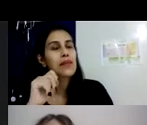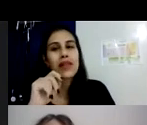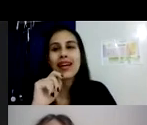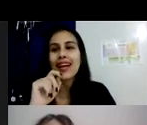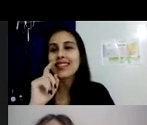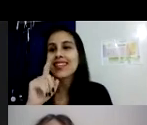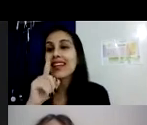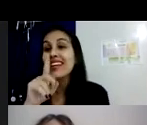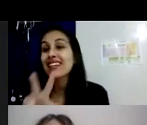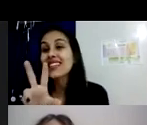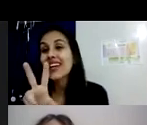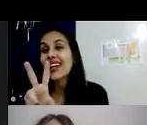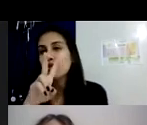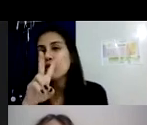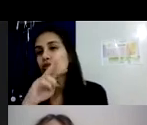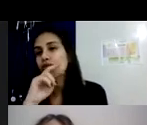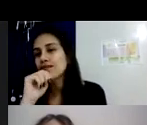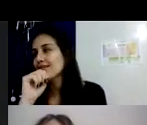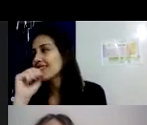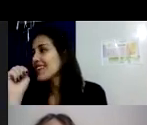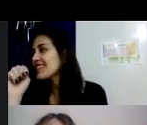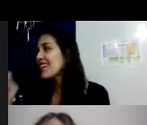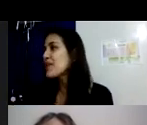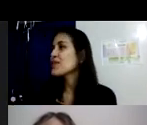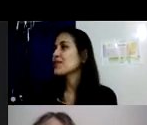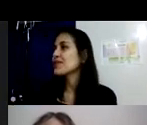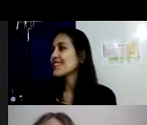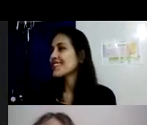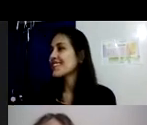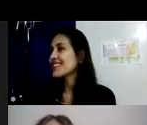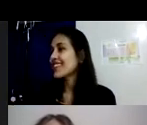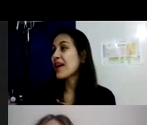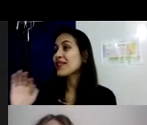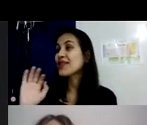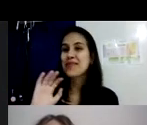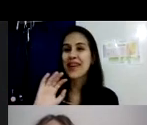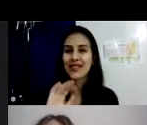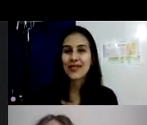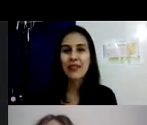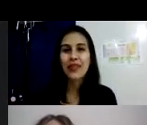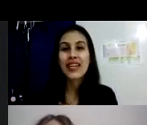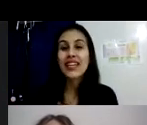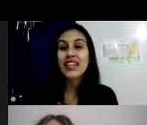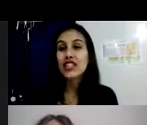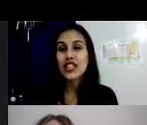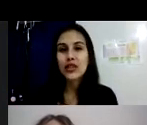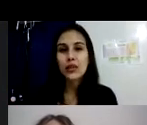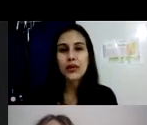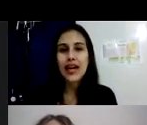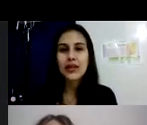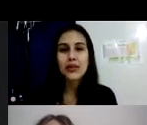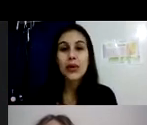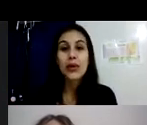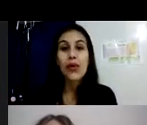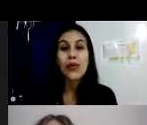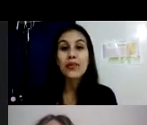também. Casa que tem criança e idoso, né? Tem um trabalho dobrado. O que a gente tem que tomar